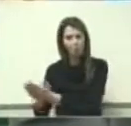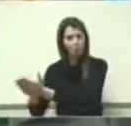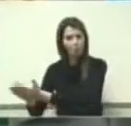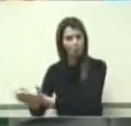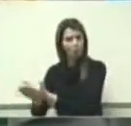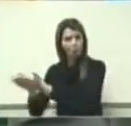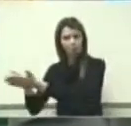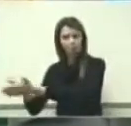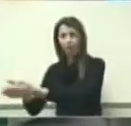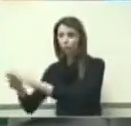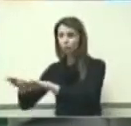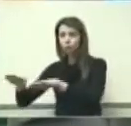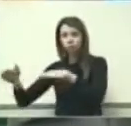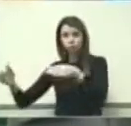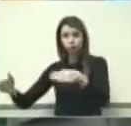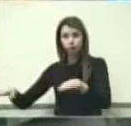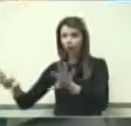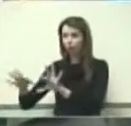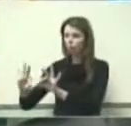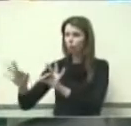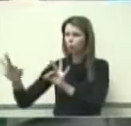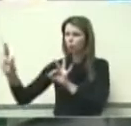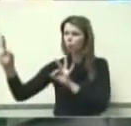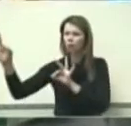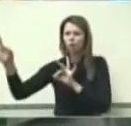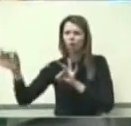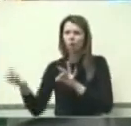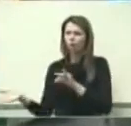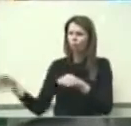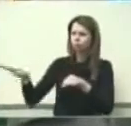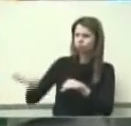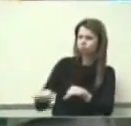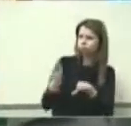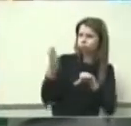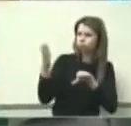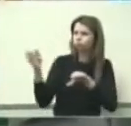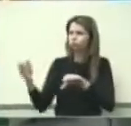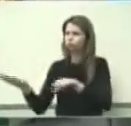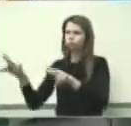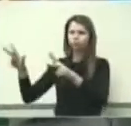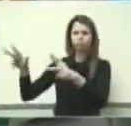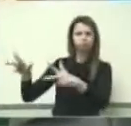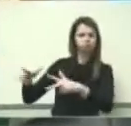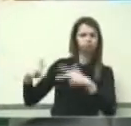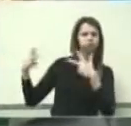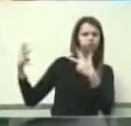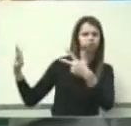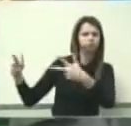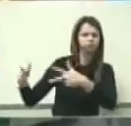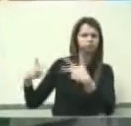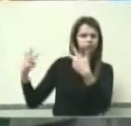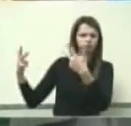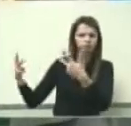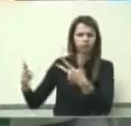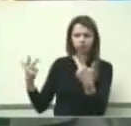no meio do mar açoitado pelas ondas porque o vento era contrário